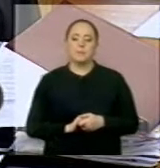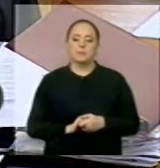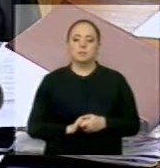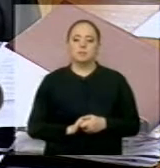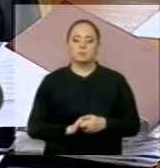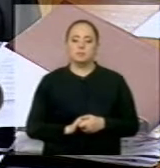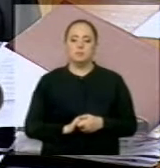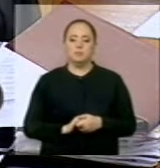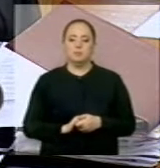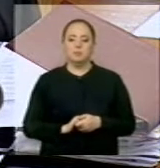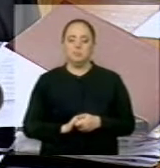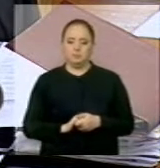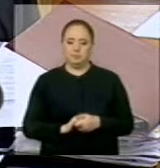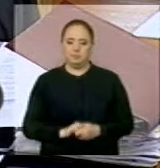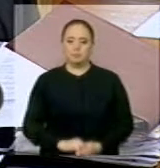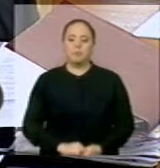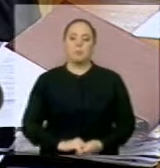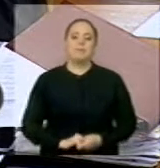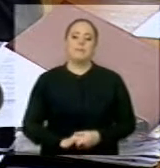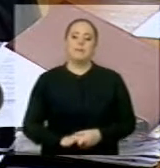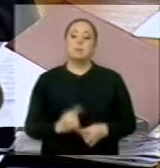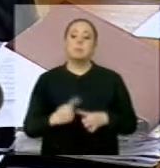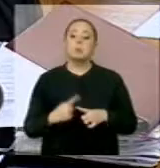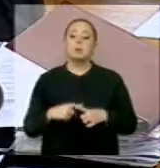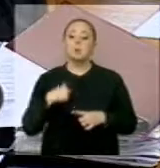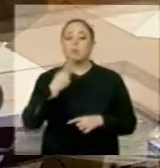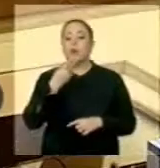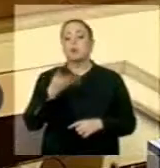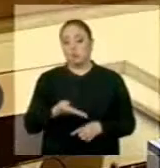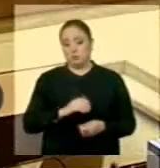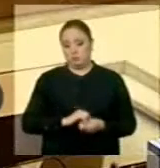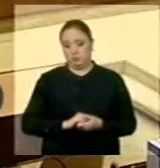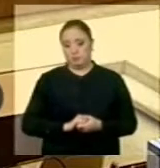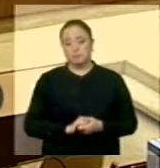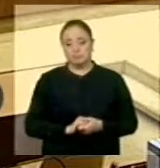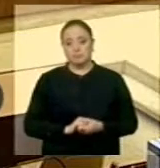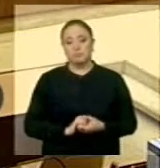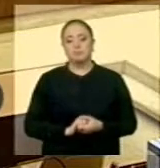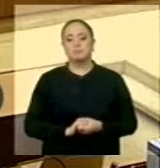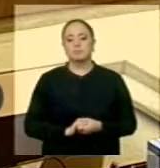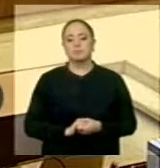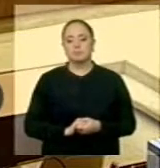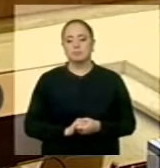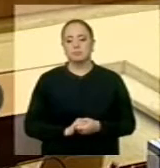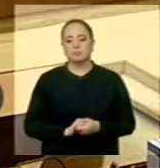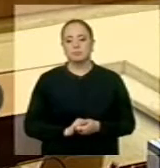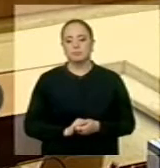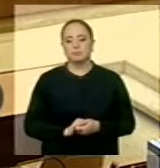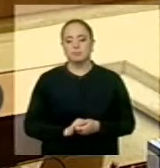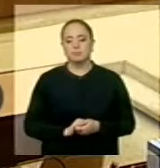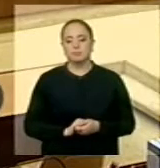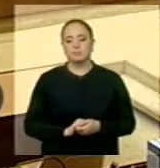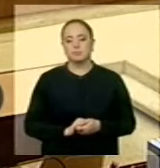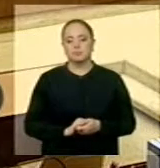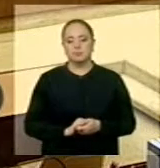E por que digo isso, senhora presidente, senhor caro ministro Fachin, relator? Eu vou